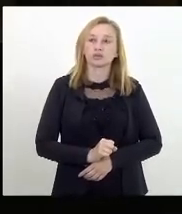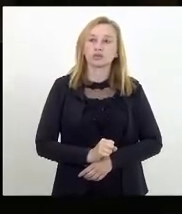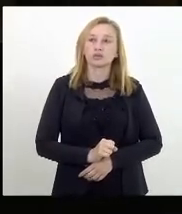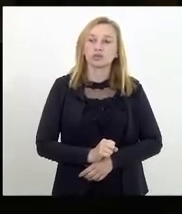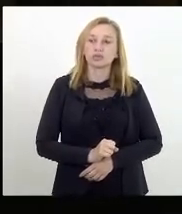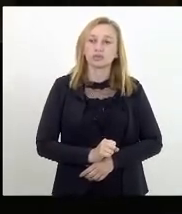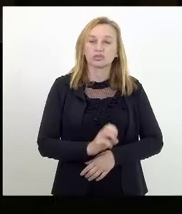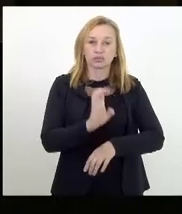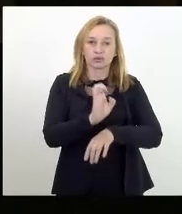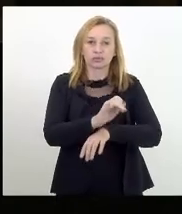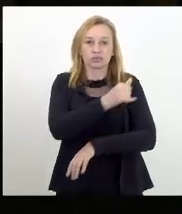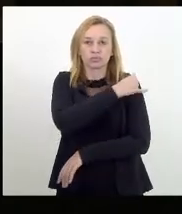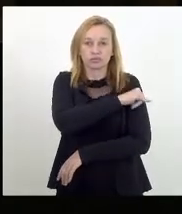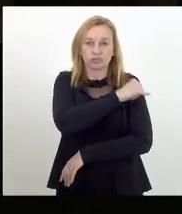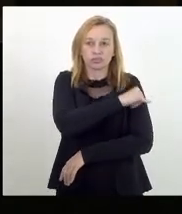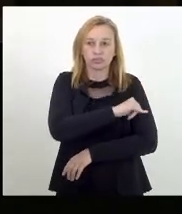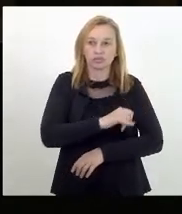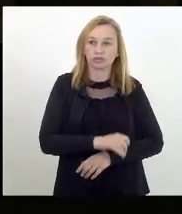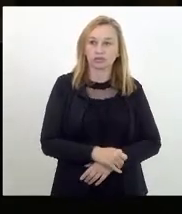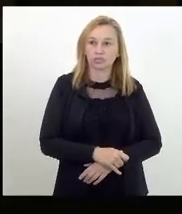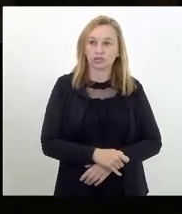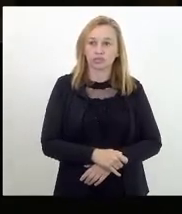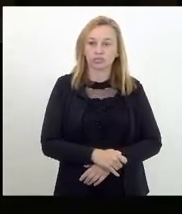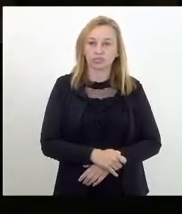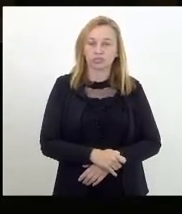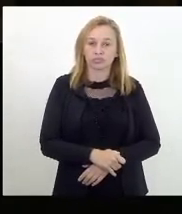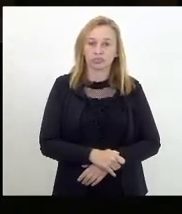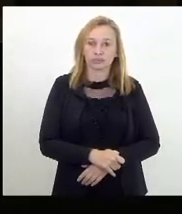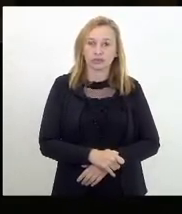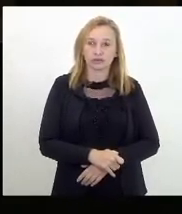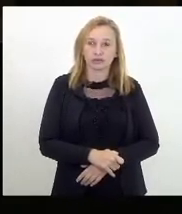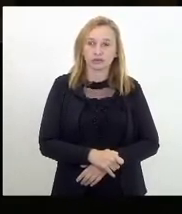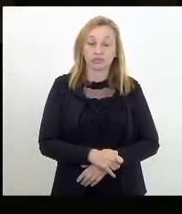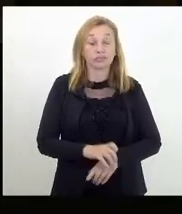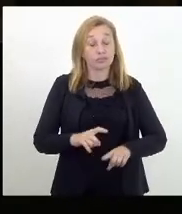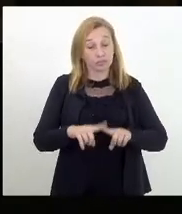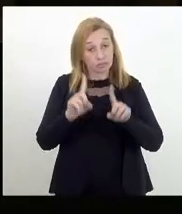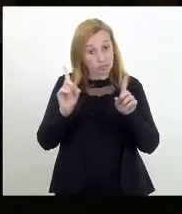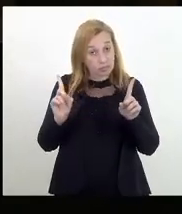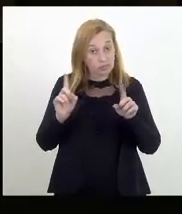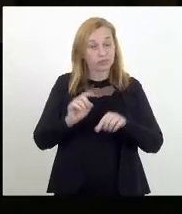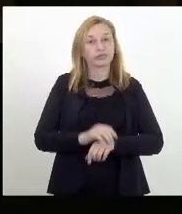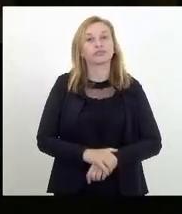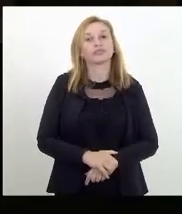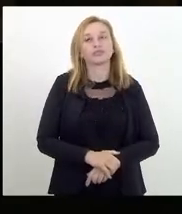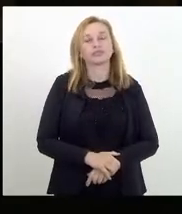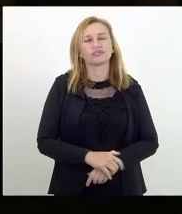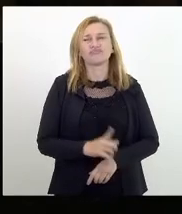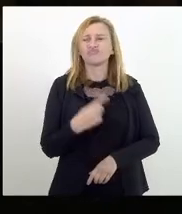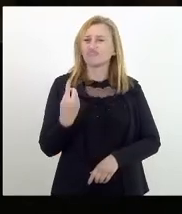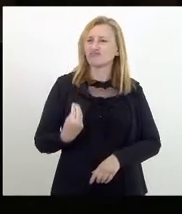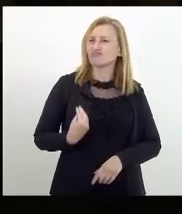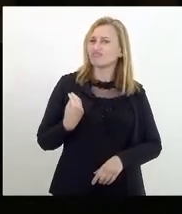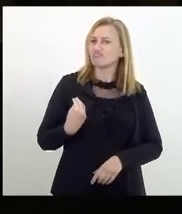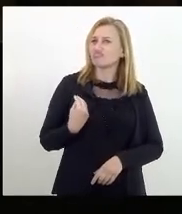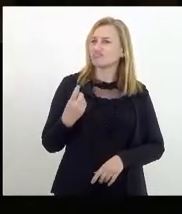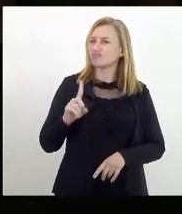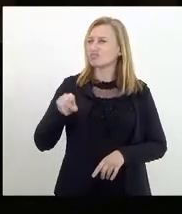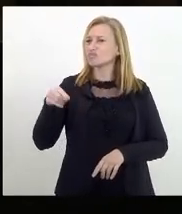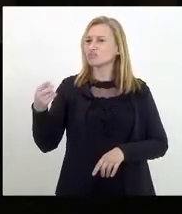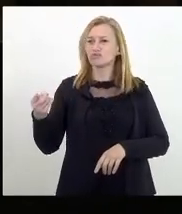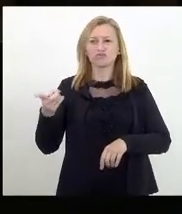do Estado do Rio de Janeiro e mas estamos vivendo outros